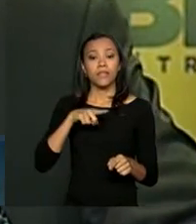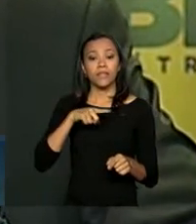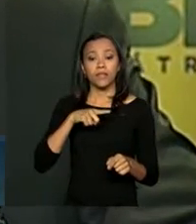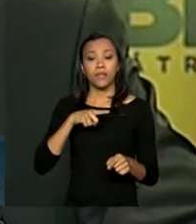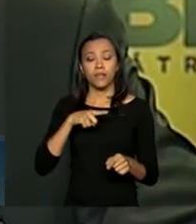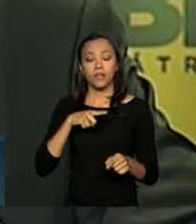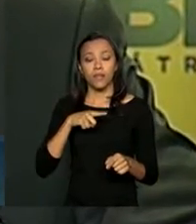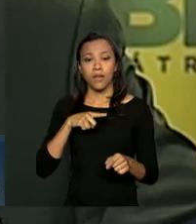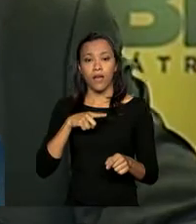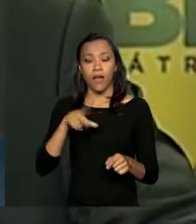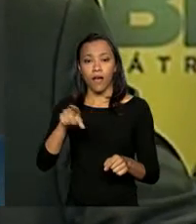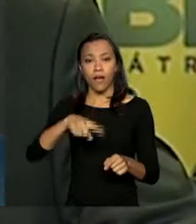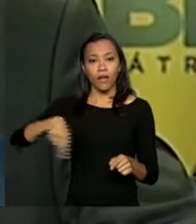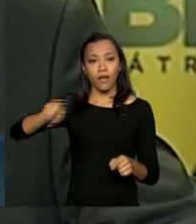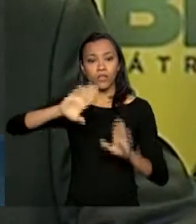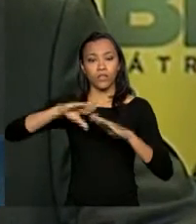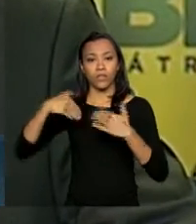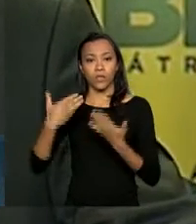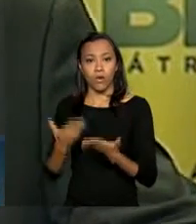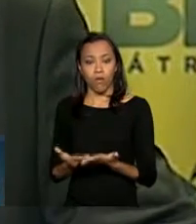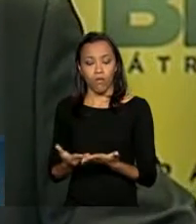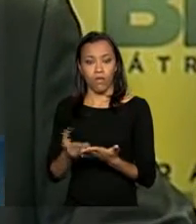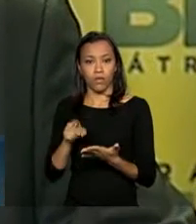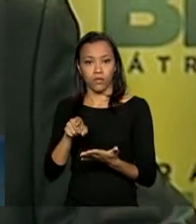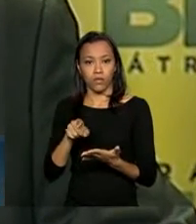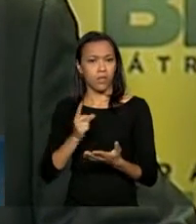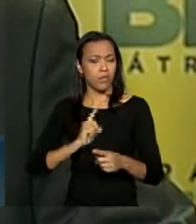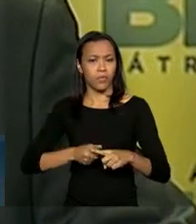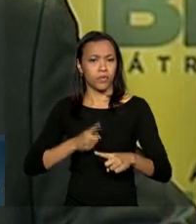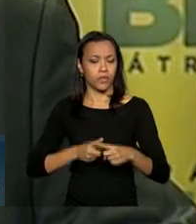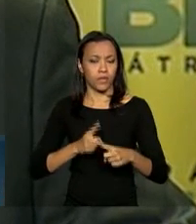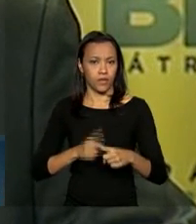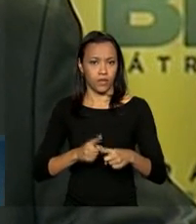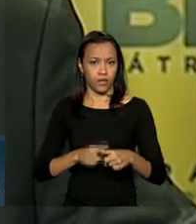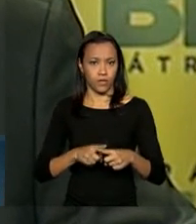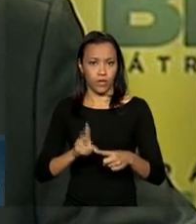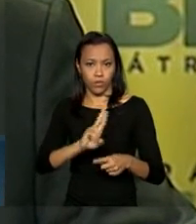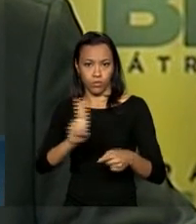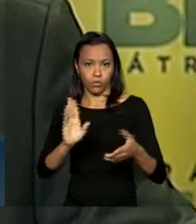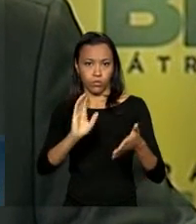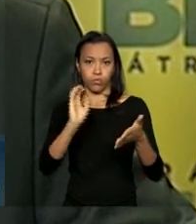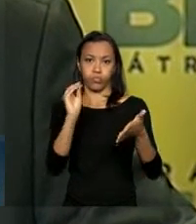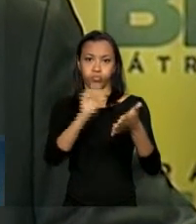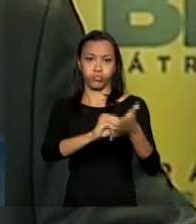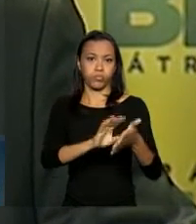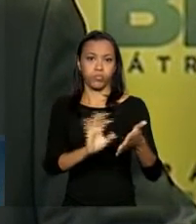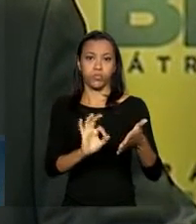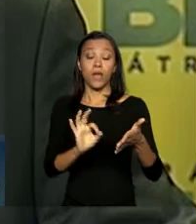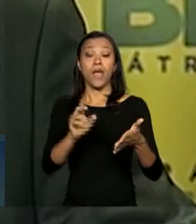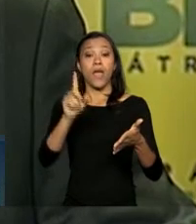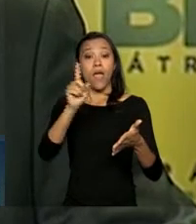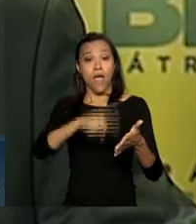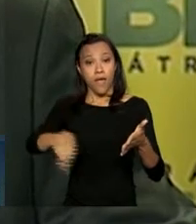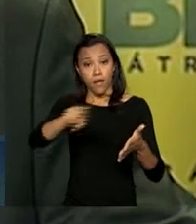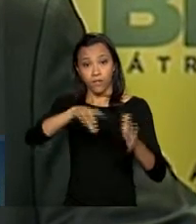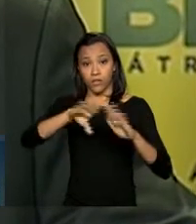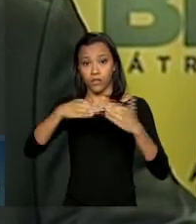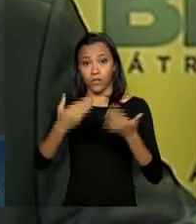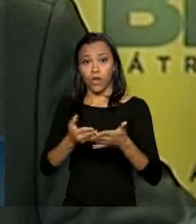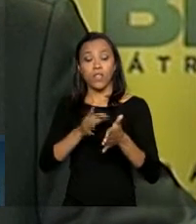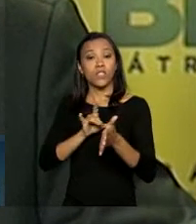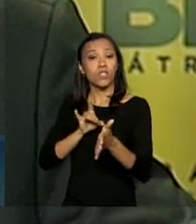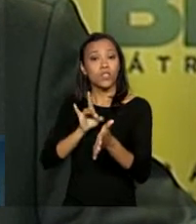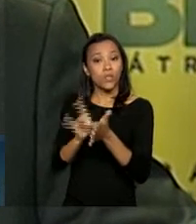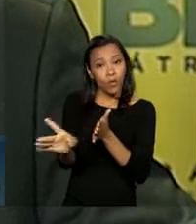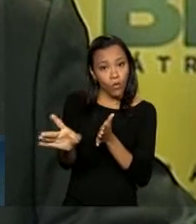que aparecem e que estão ausentes. Sabe por que elas estão ausentes? Porque elas excluem os seus alunos. Sabe por que elas